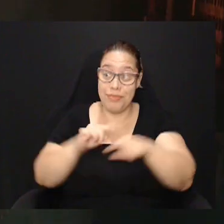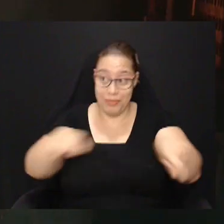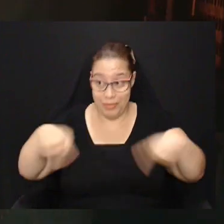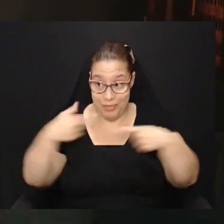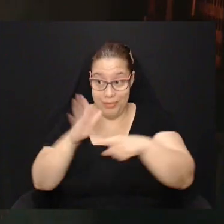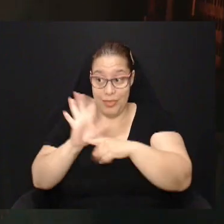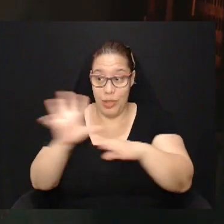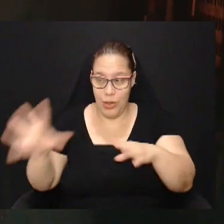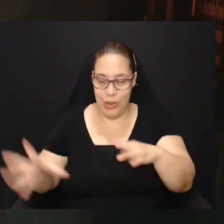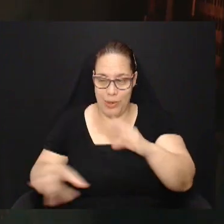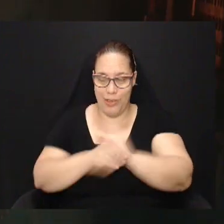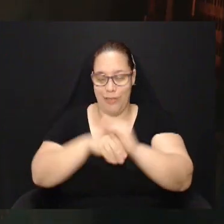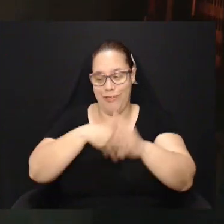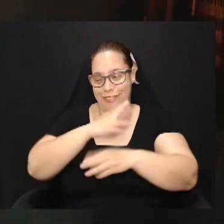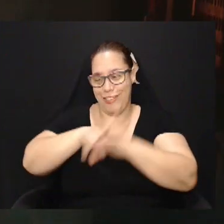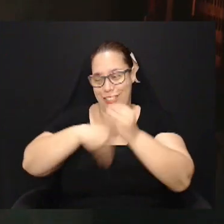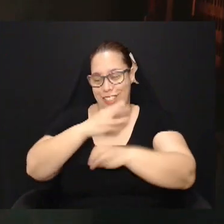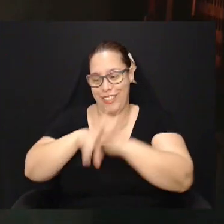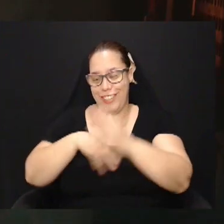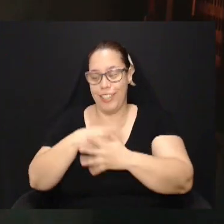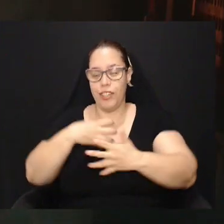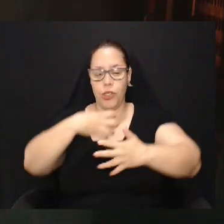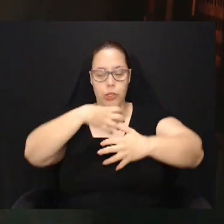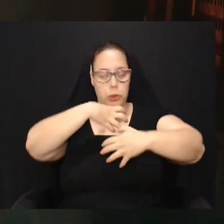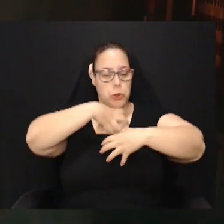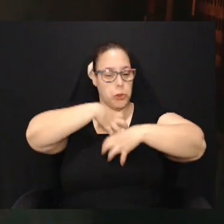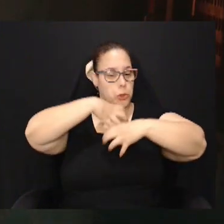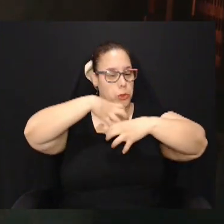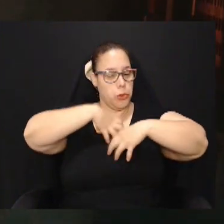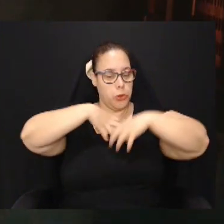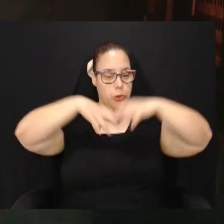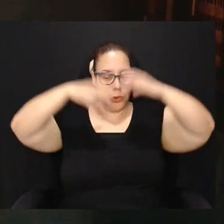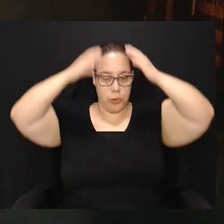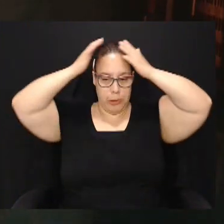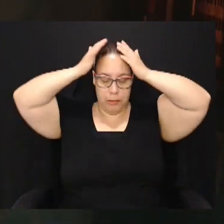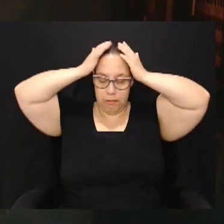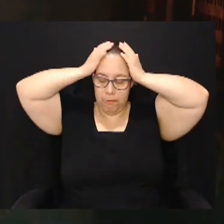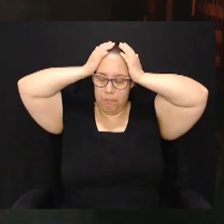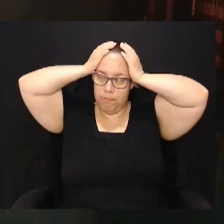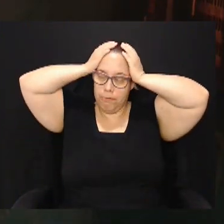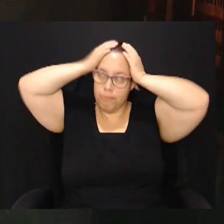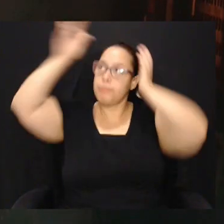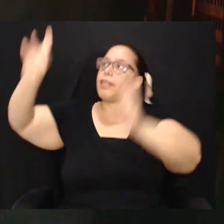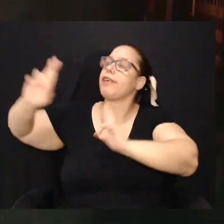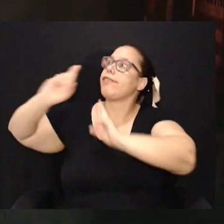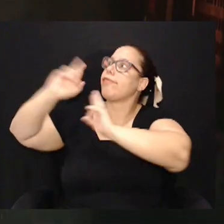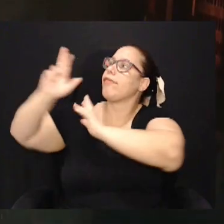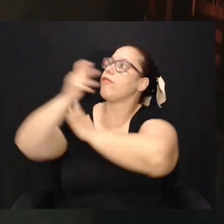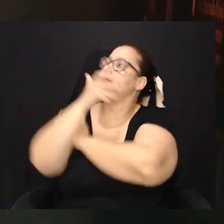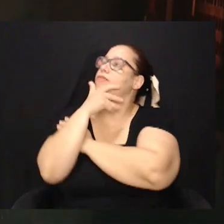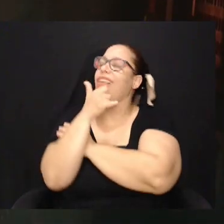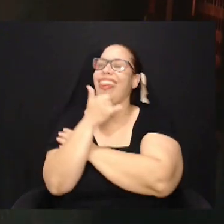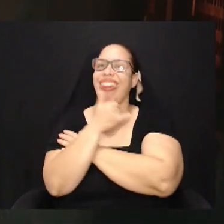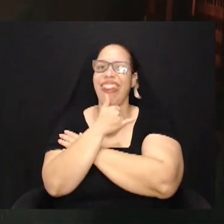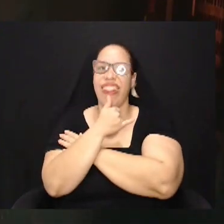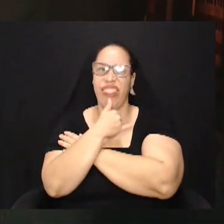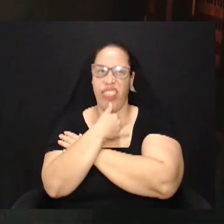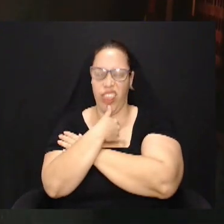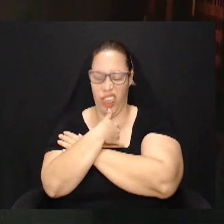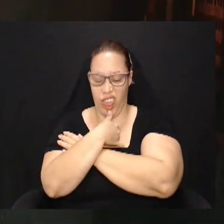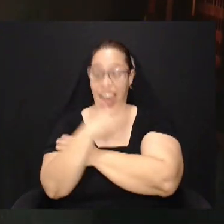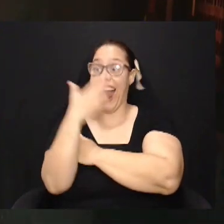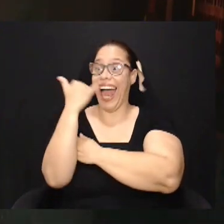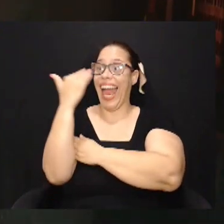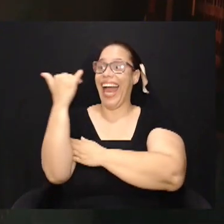junto e misturado, né? Isso mexe com o nosso cérebro, né? Emoção, expectativa, frustração,